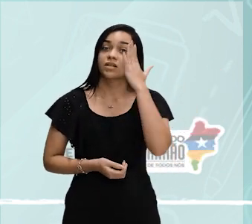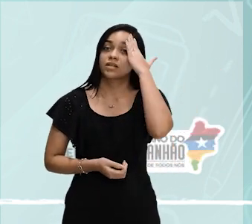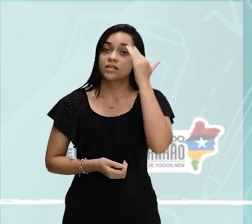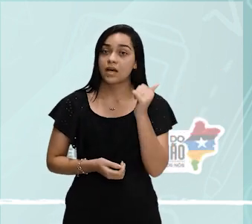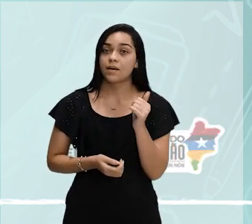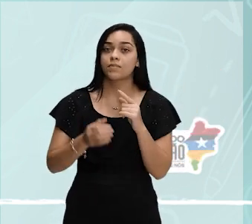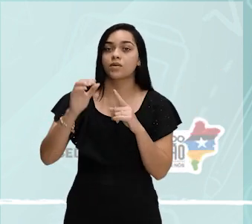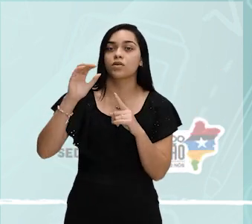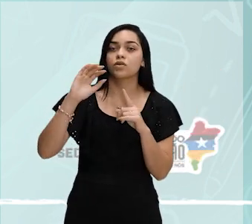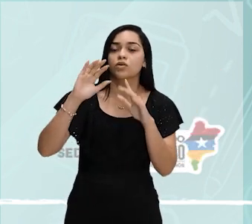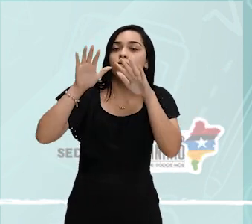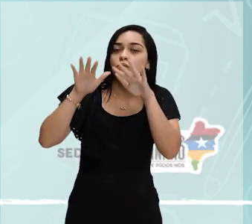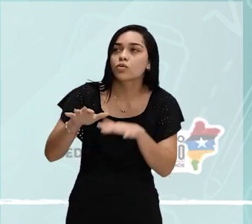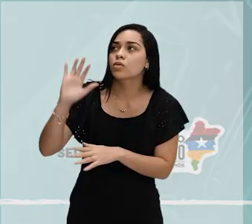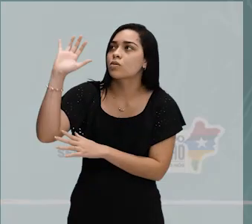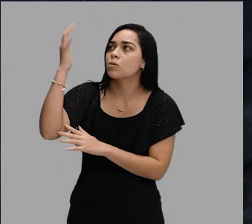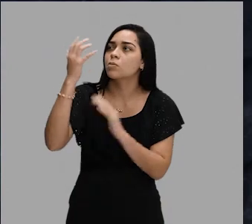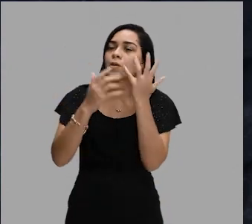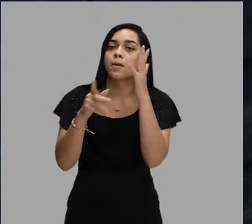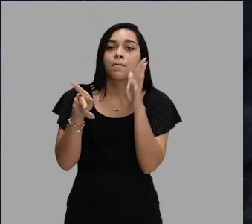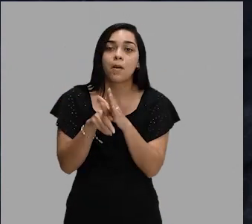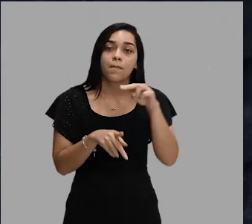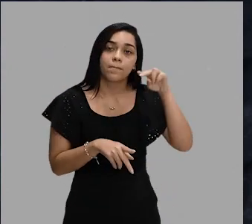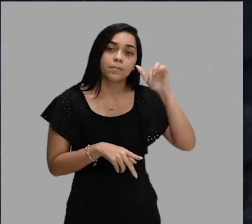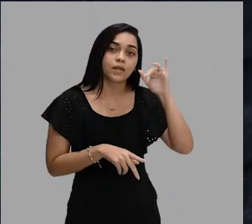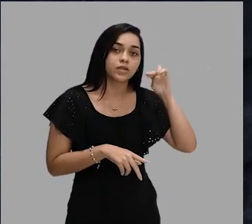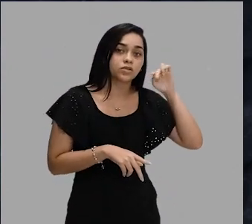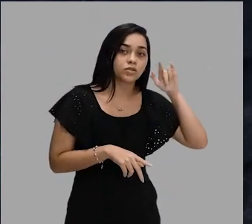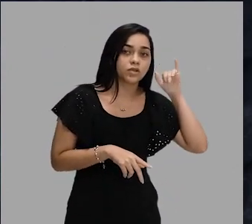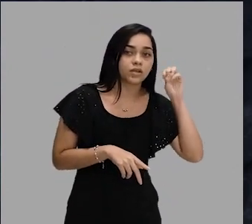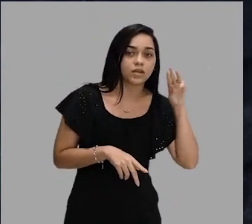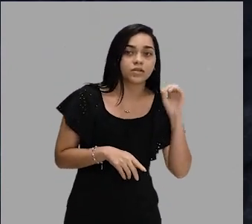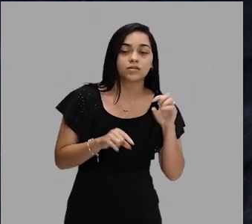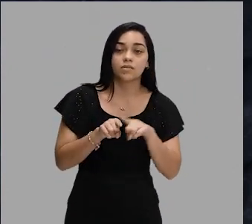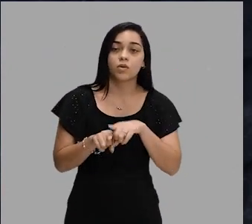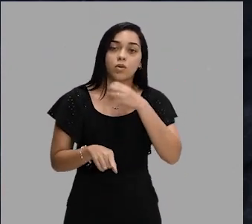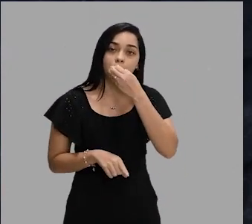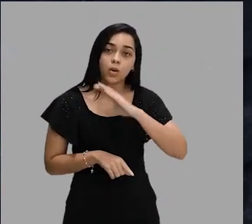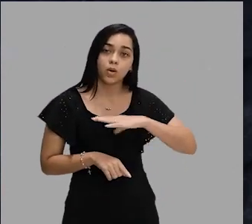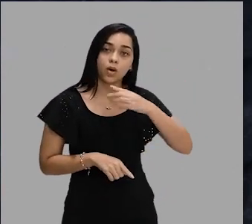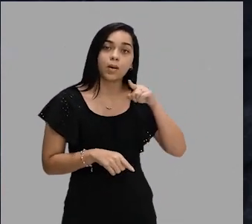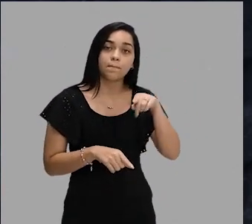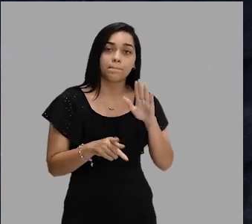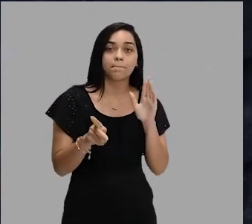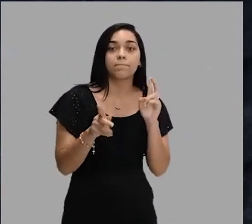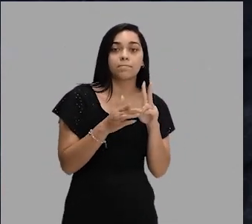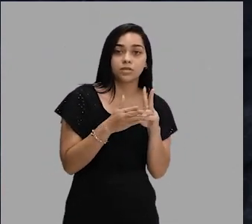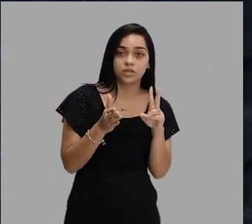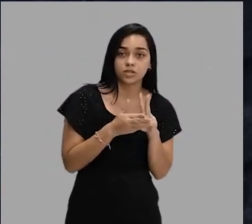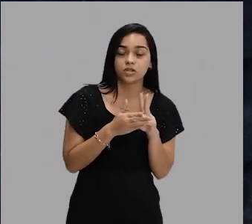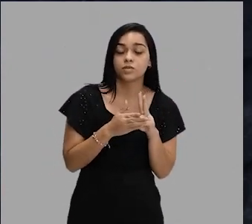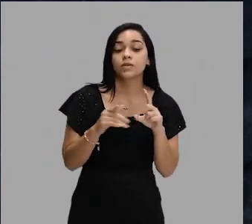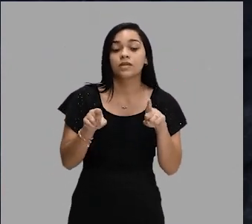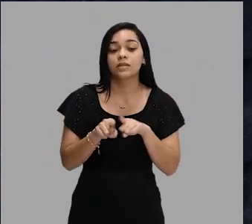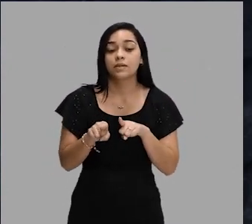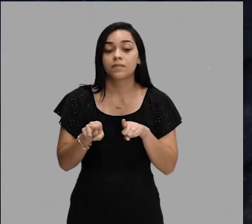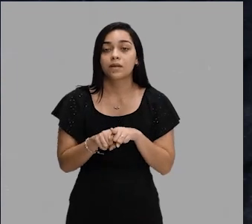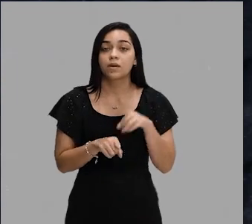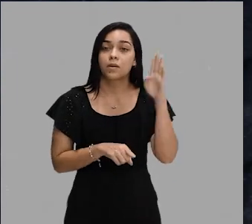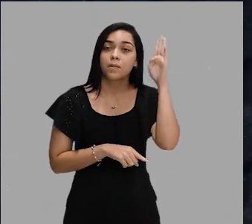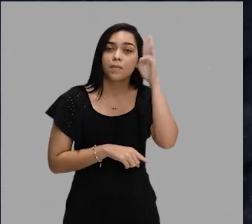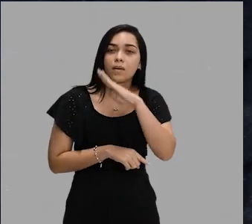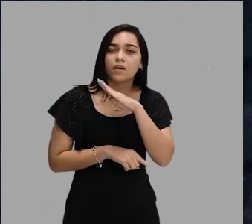culto à natureza é o nacionalismo, tá? Já sabe que o bom selvagem é o indianismo. E mal